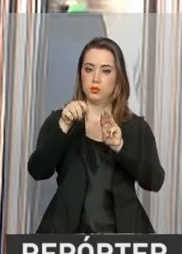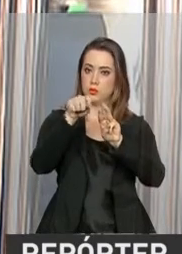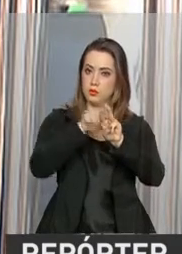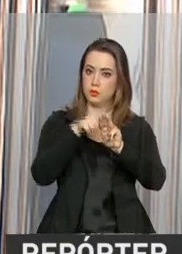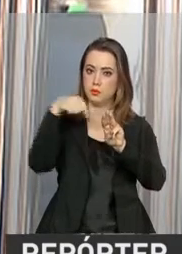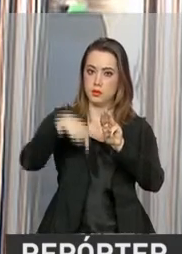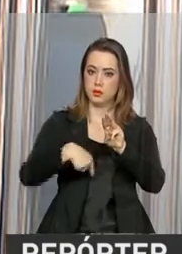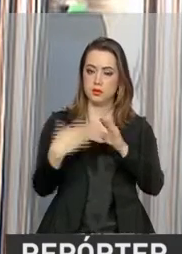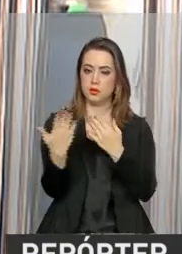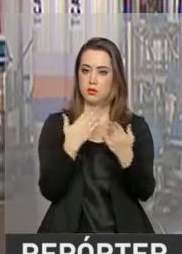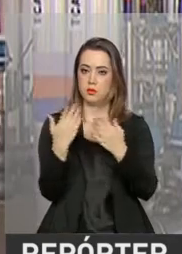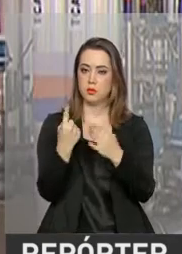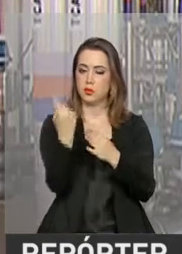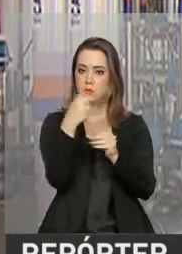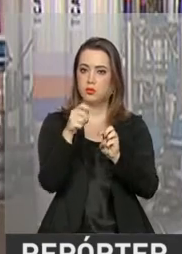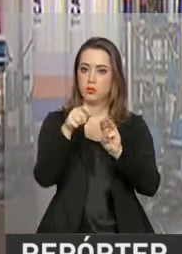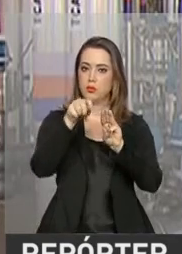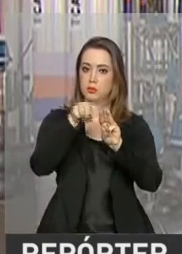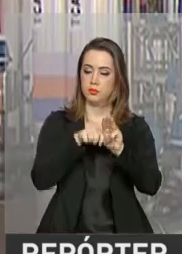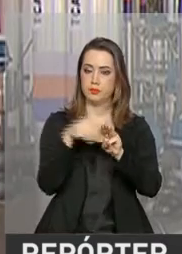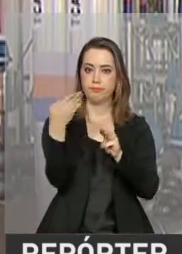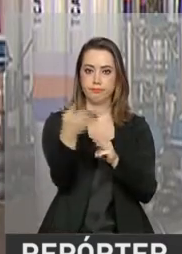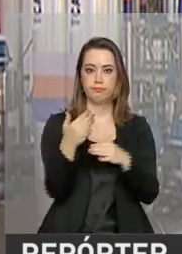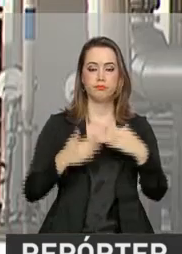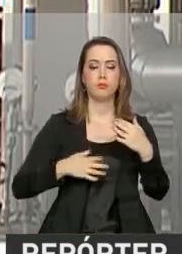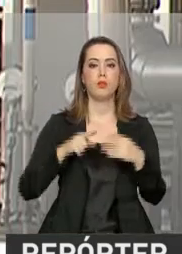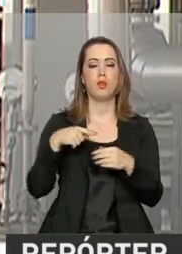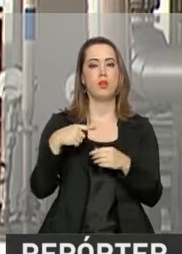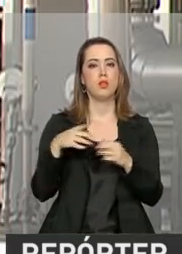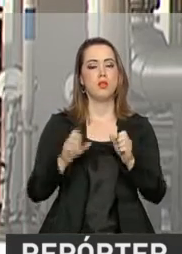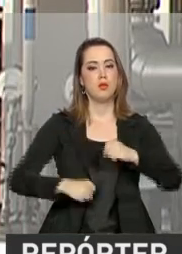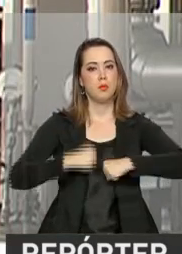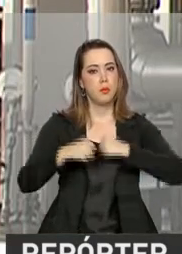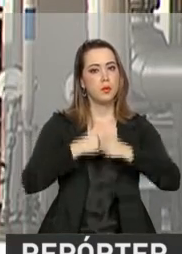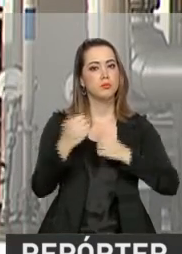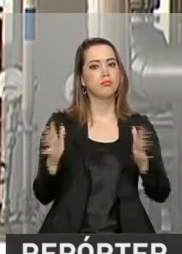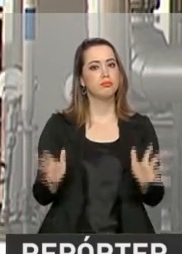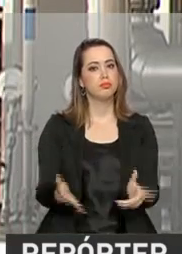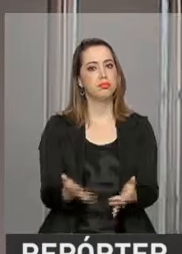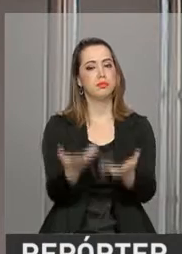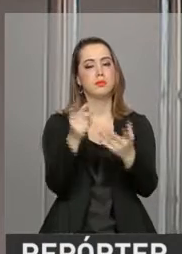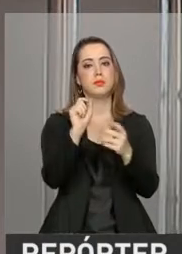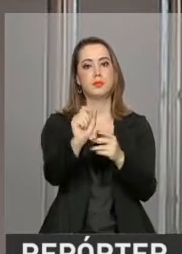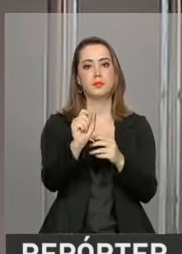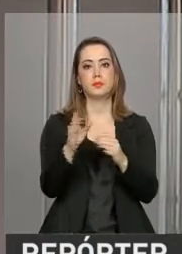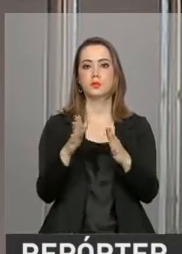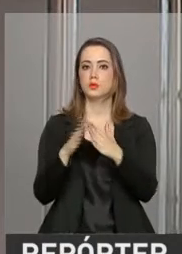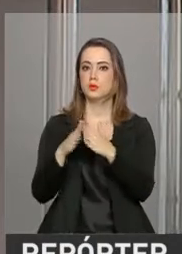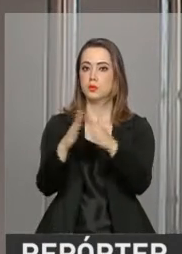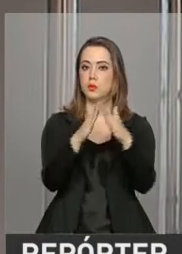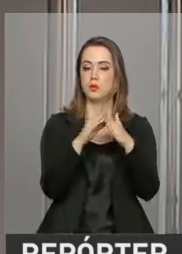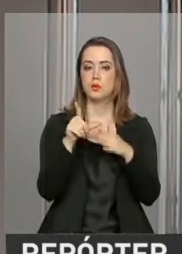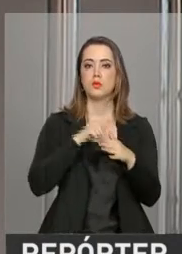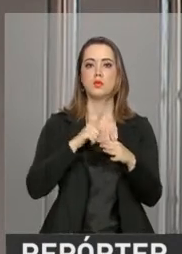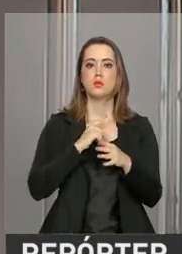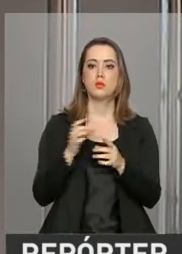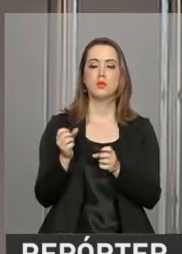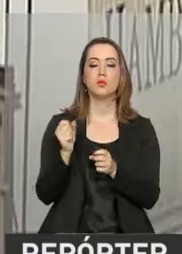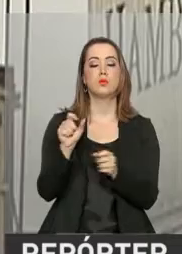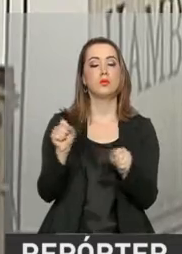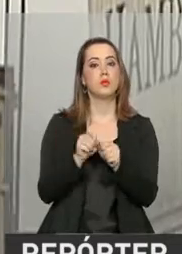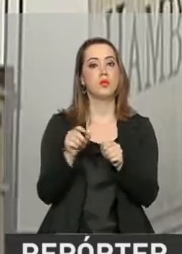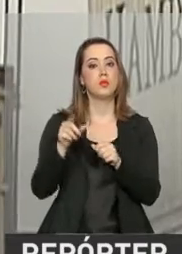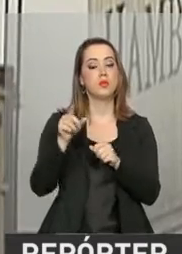pelo bom desempenho da produção doméstica no segundo trimestre dos chamados bens de capital que são máquinas usadas pela indústria